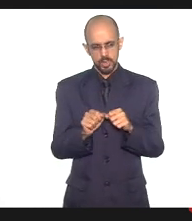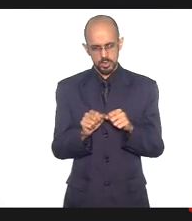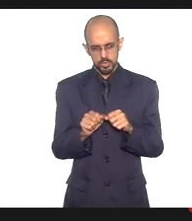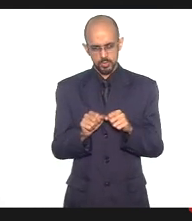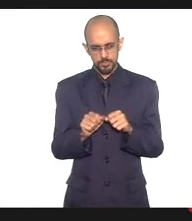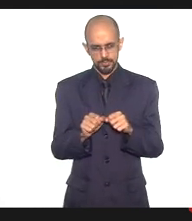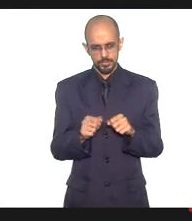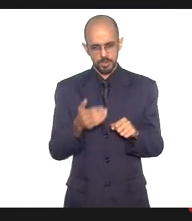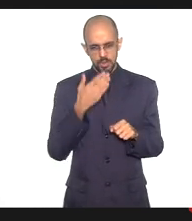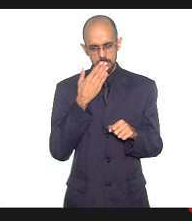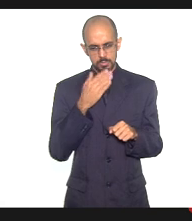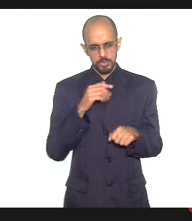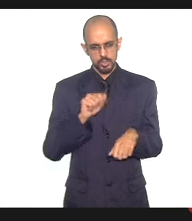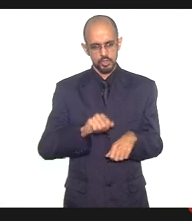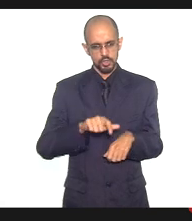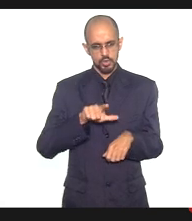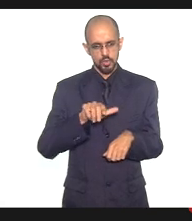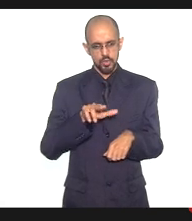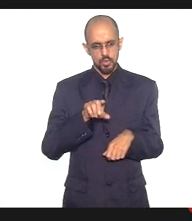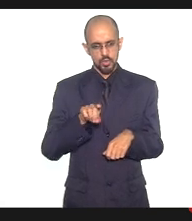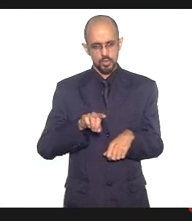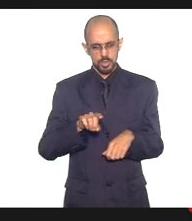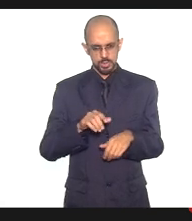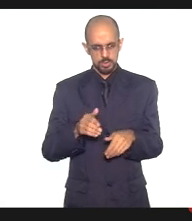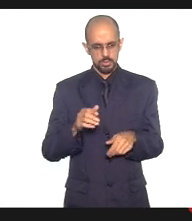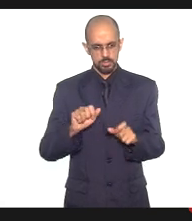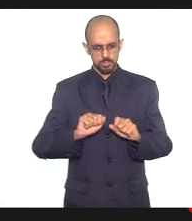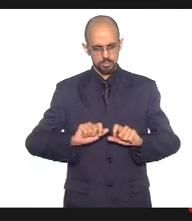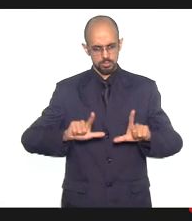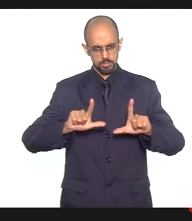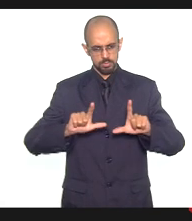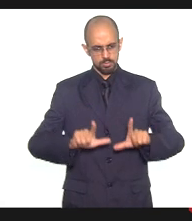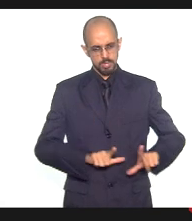colega Andrés passar para o próximo slide, por favor.